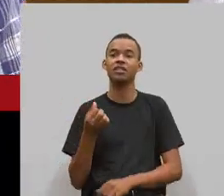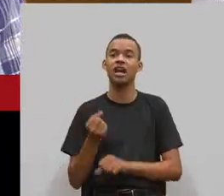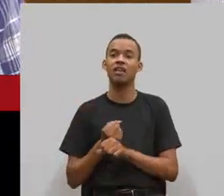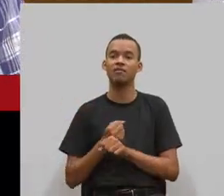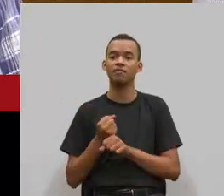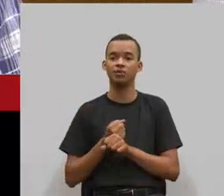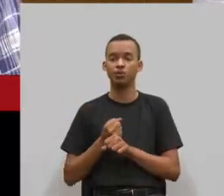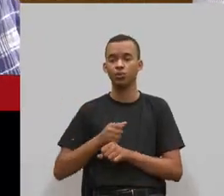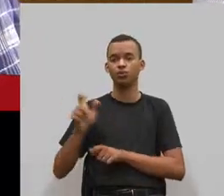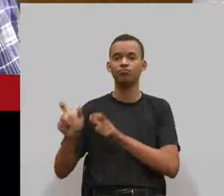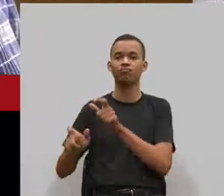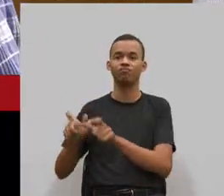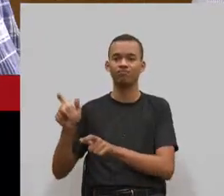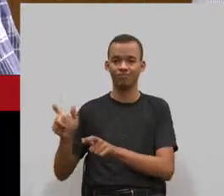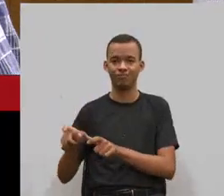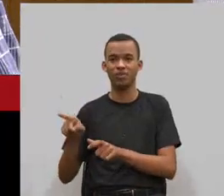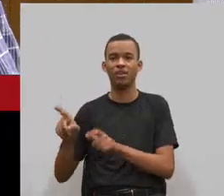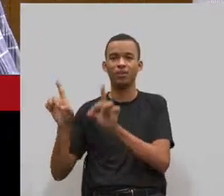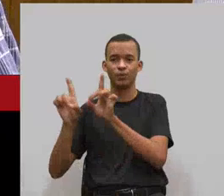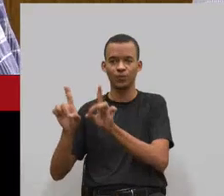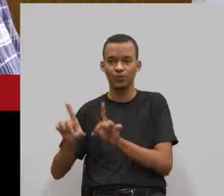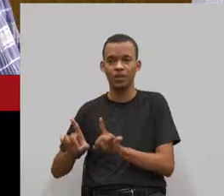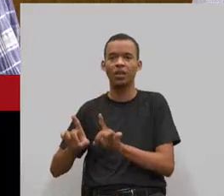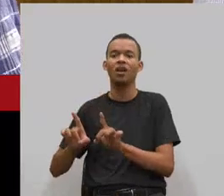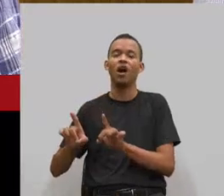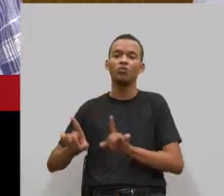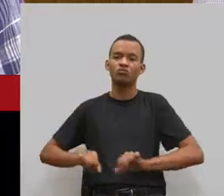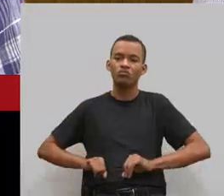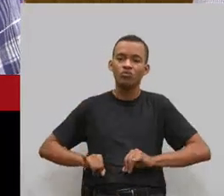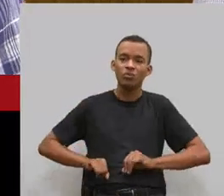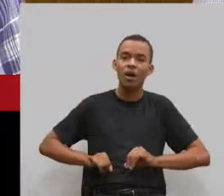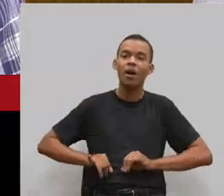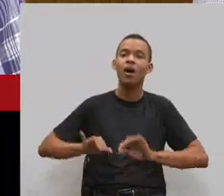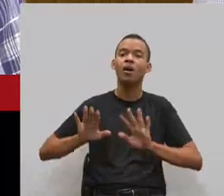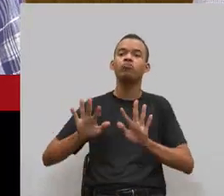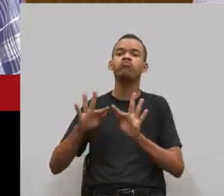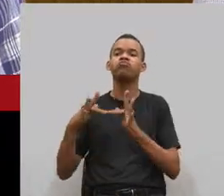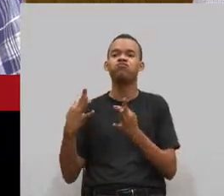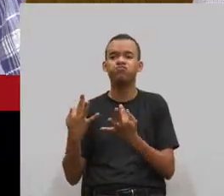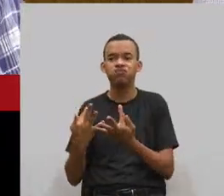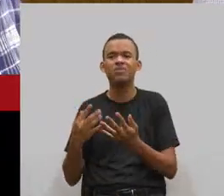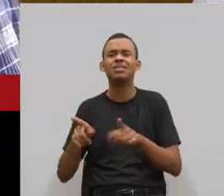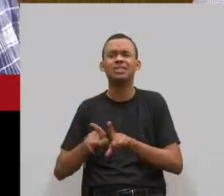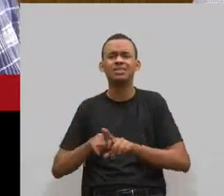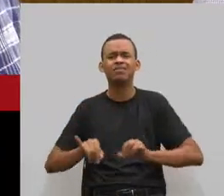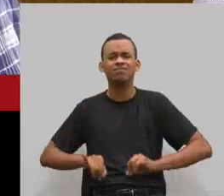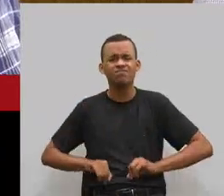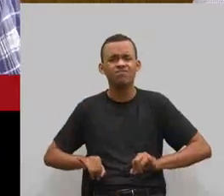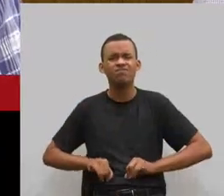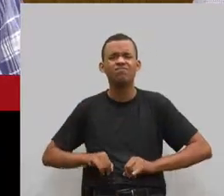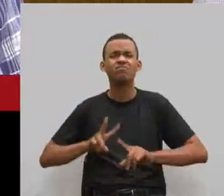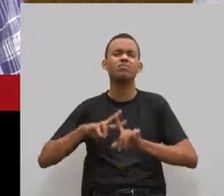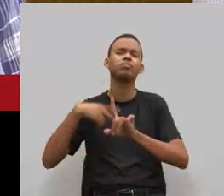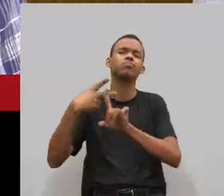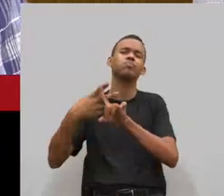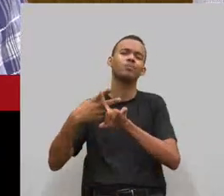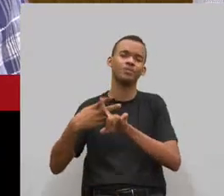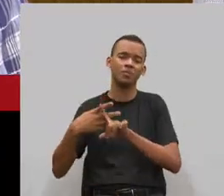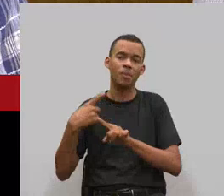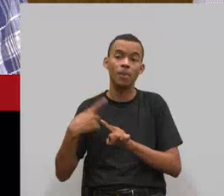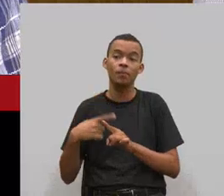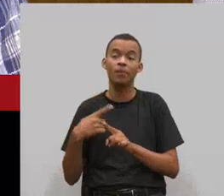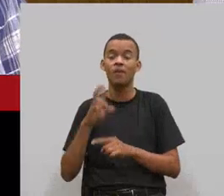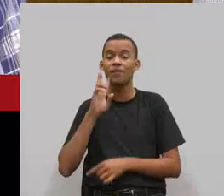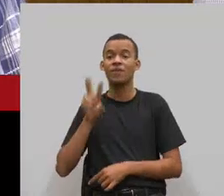a família sofre muito mais do que o anti querido né que tá ali naquela posição sem ter condições de est se locomovendo